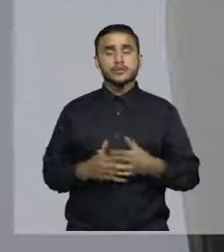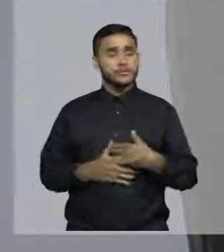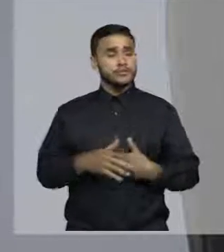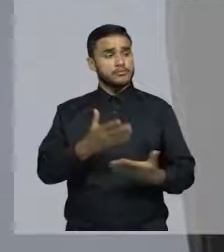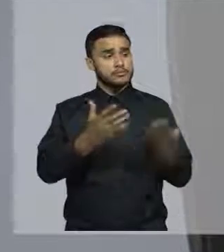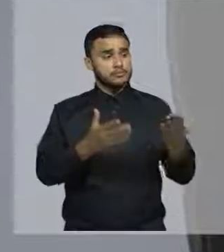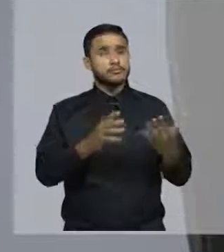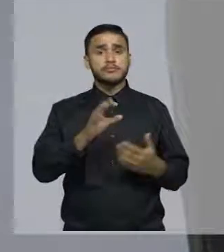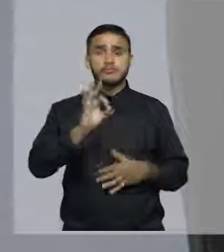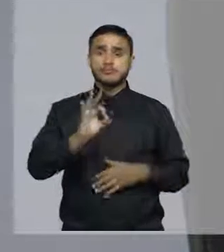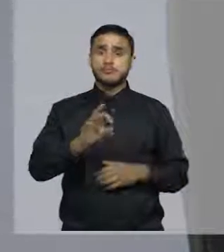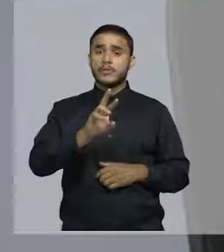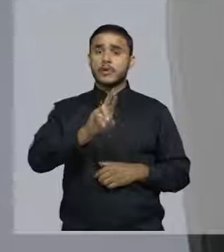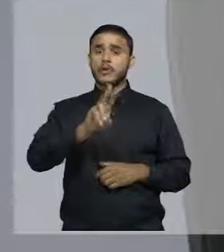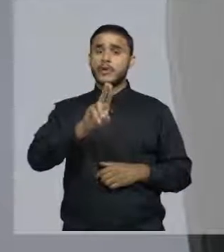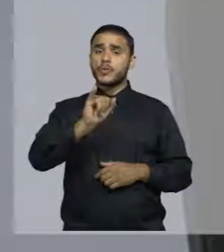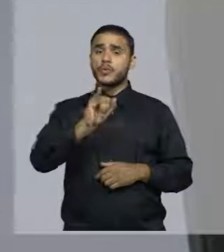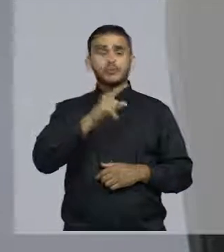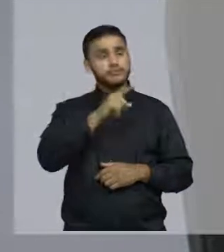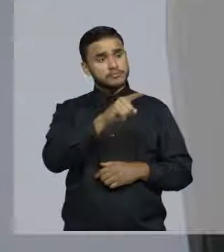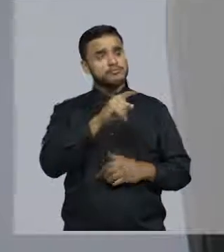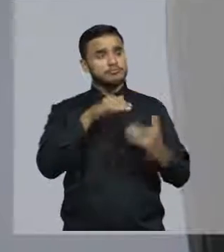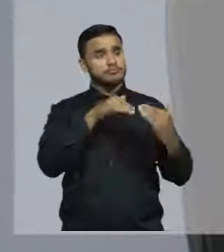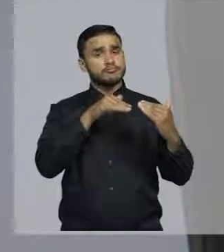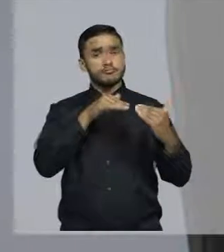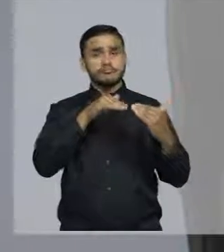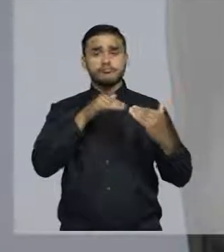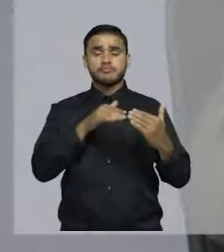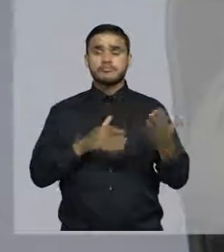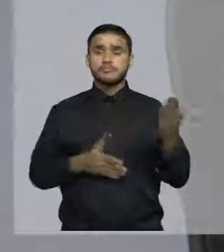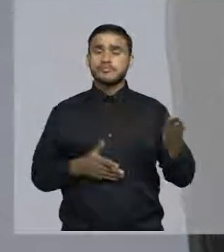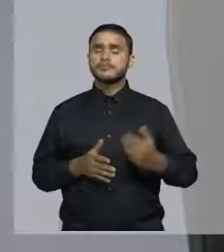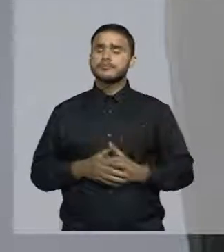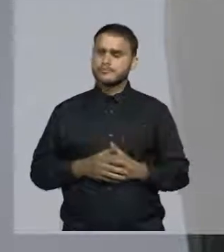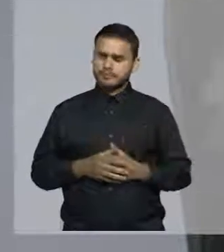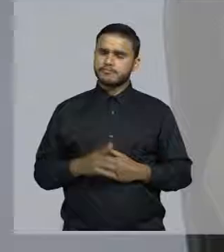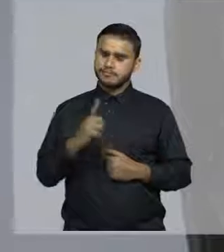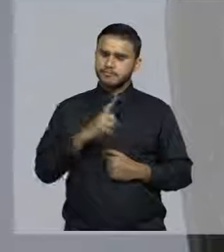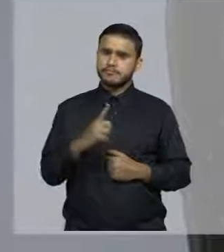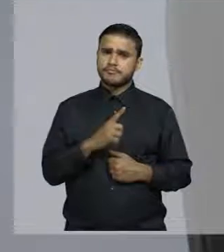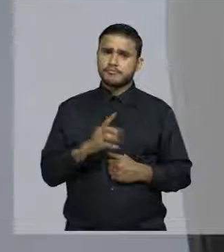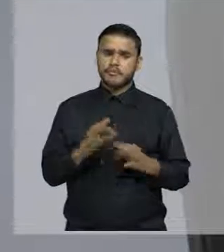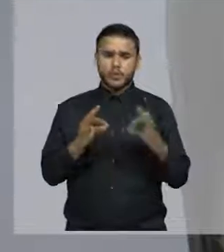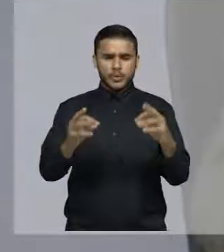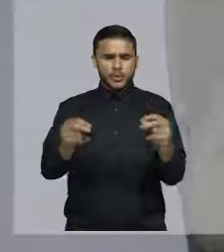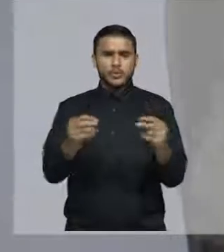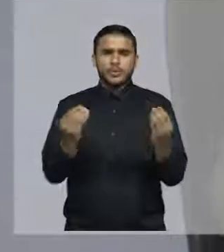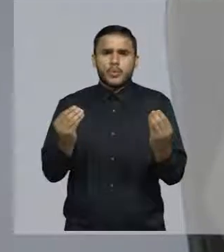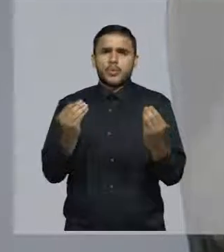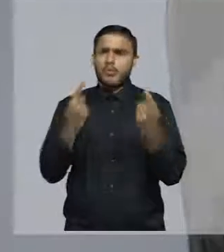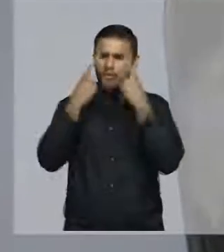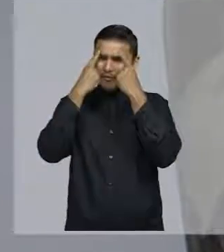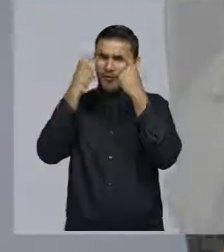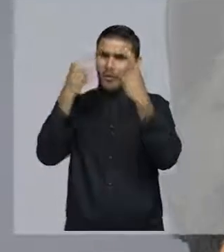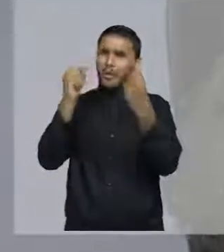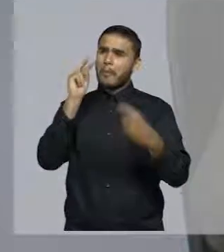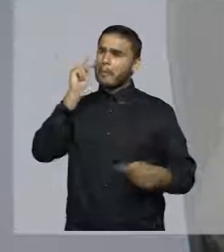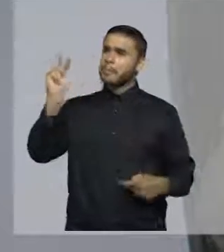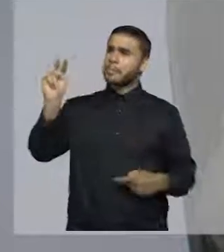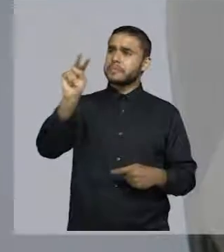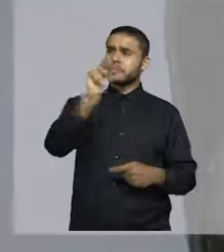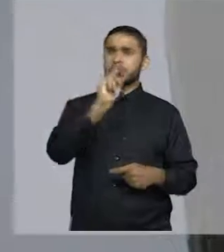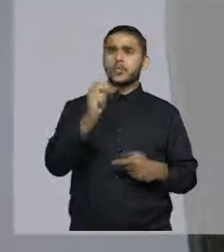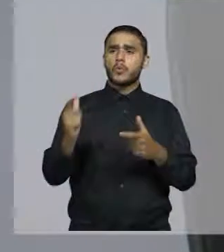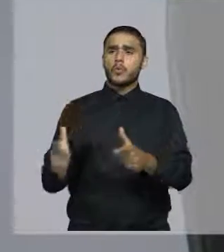É um verdadeiro atentado ao Estado Democrático de Direito, né? Quer dizer, e que se espalha, né? Quer dizer, a gente não tem mais isso localizado em